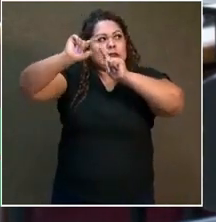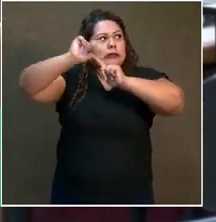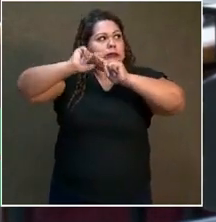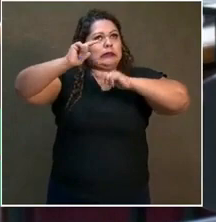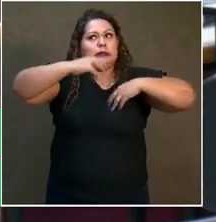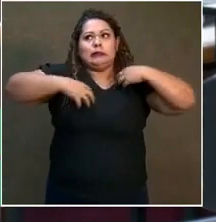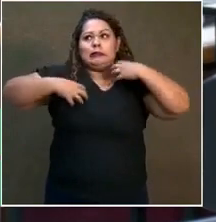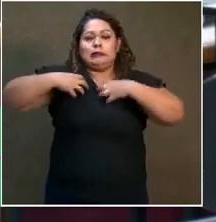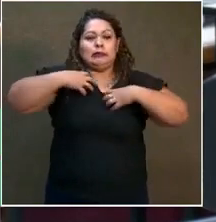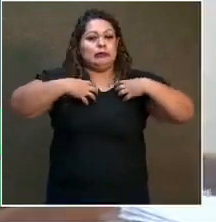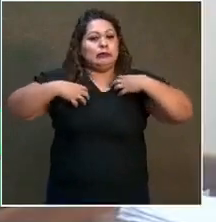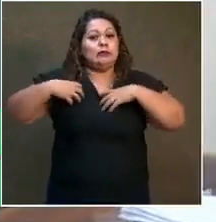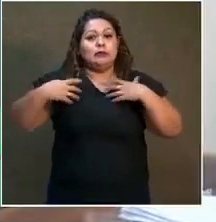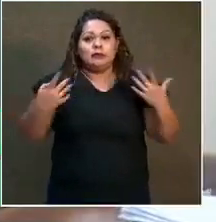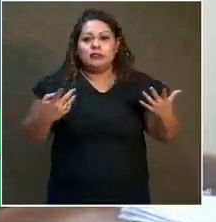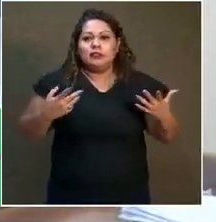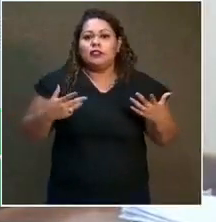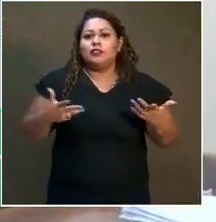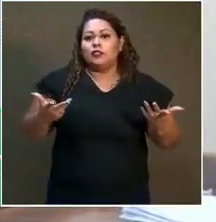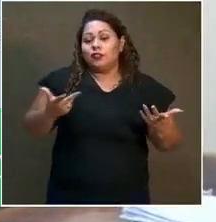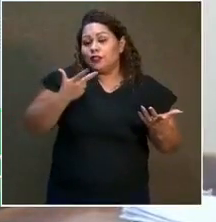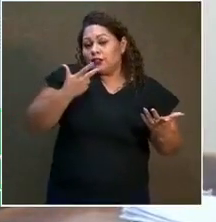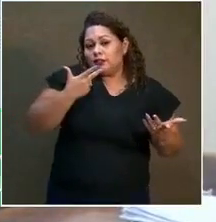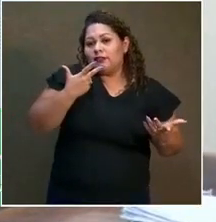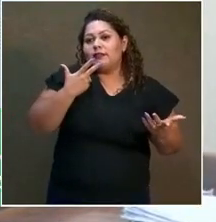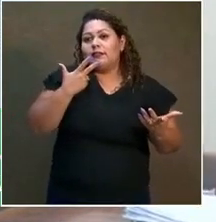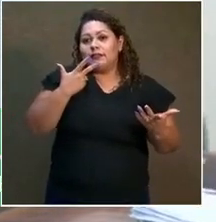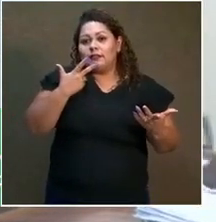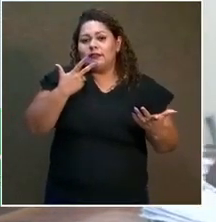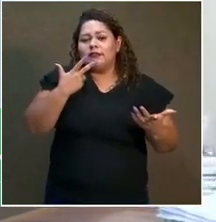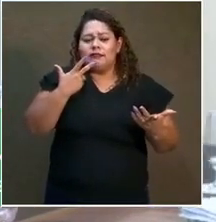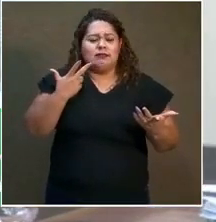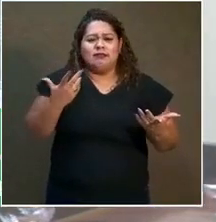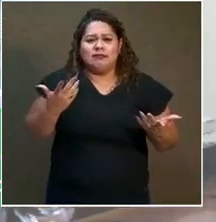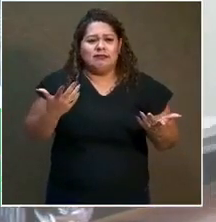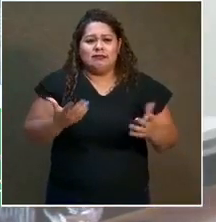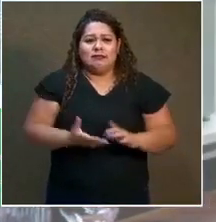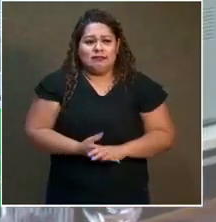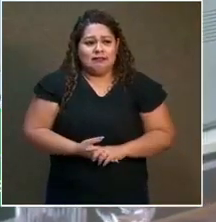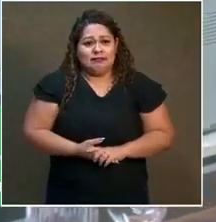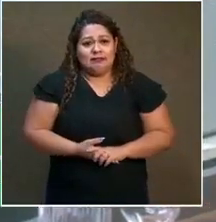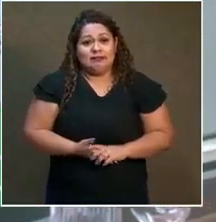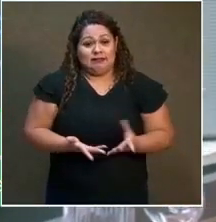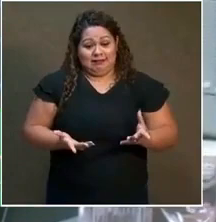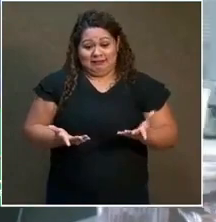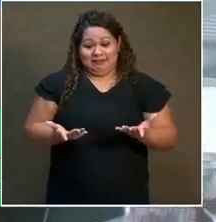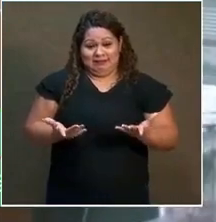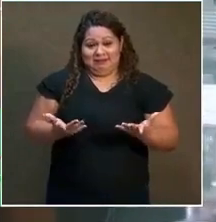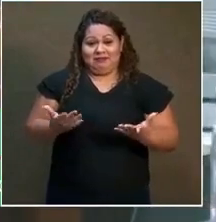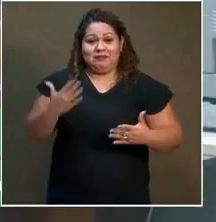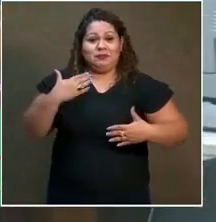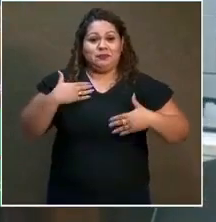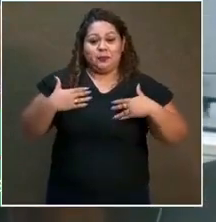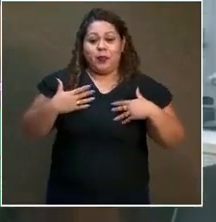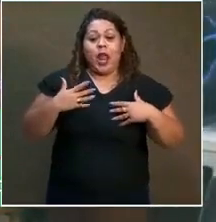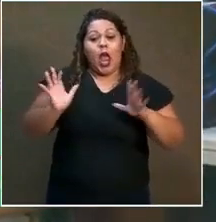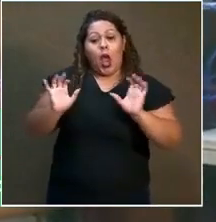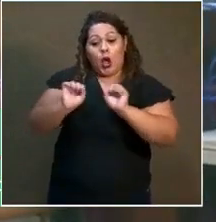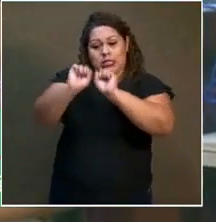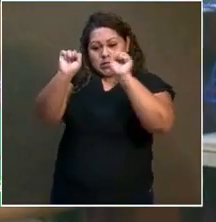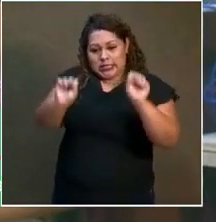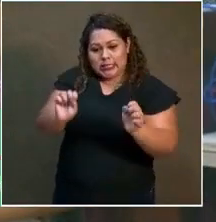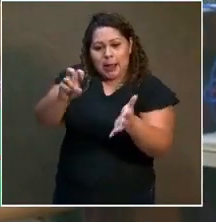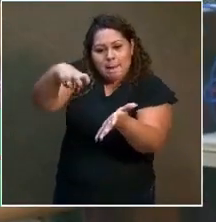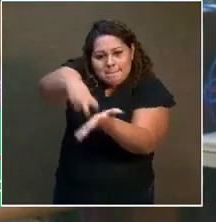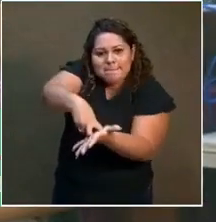Perturbação de saúde mental. Aqui nós estamos falando da inimputabilidade e da semi-inimputabilidade. O nosso sistema penal, o nosso